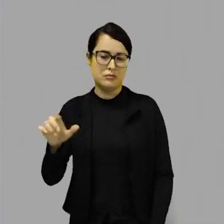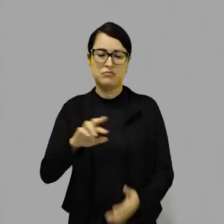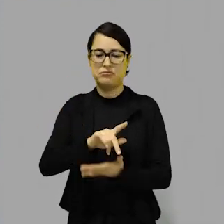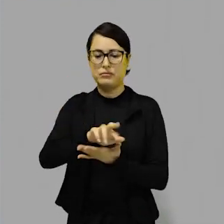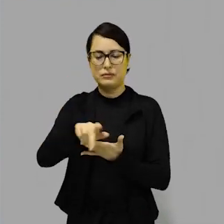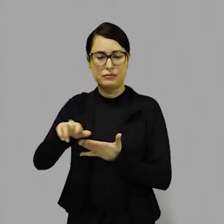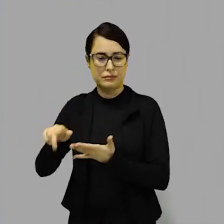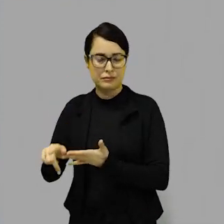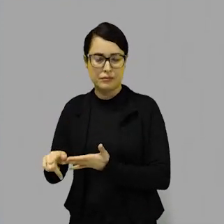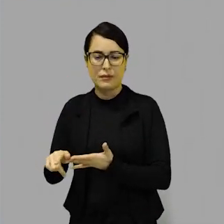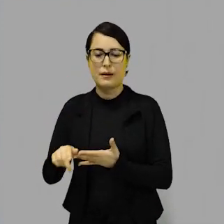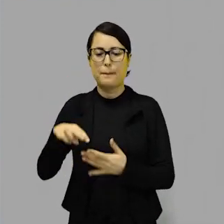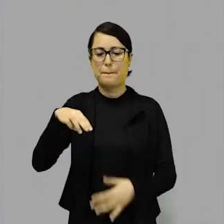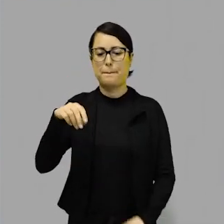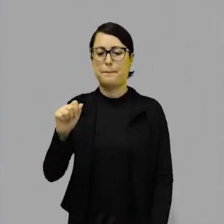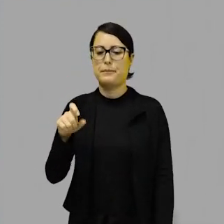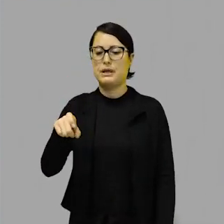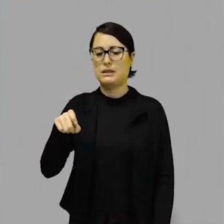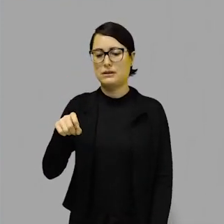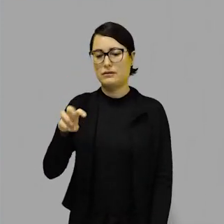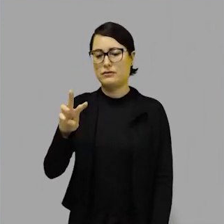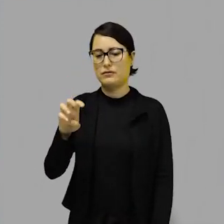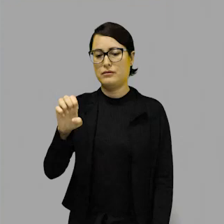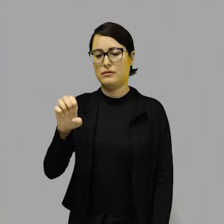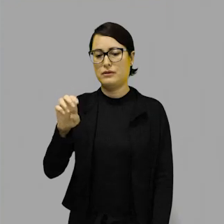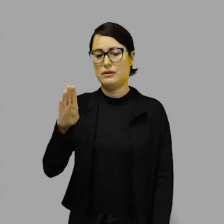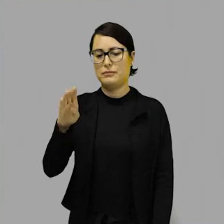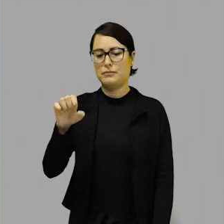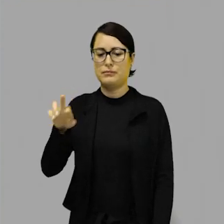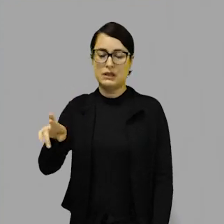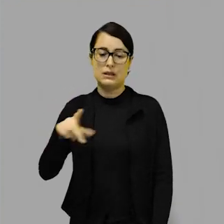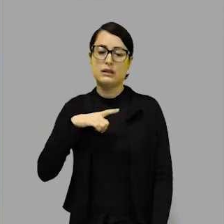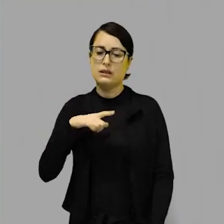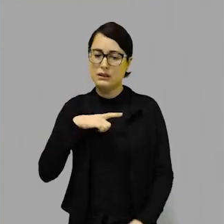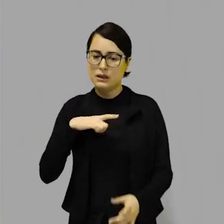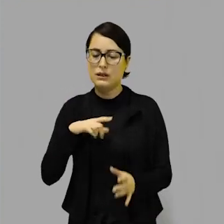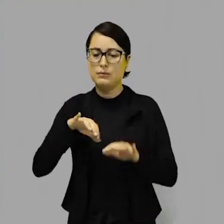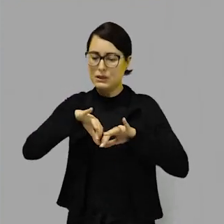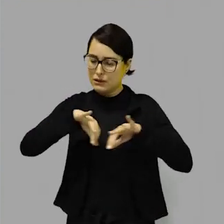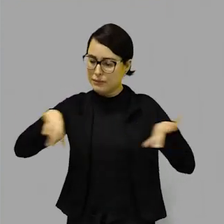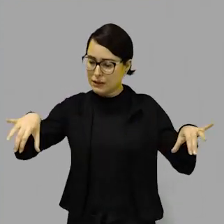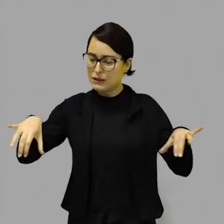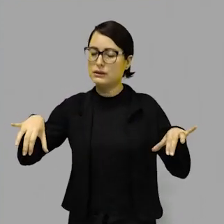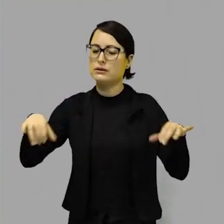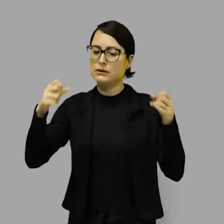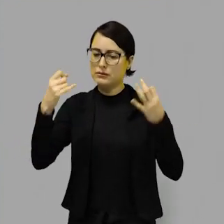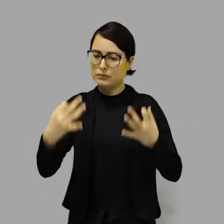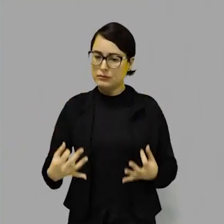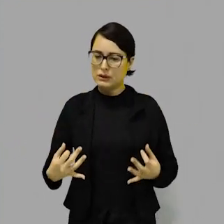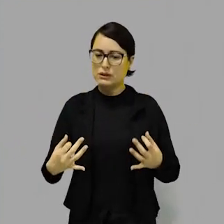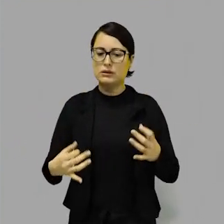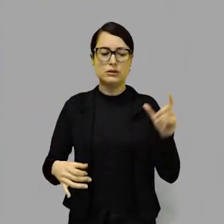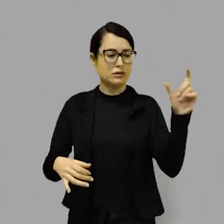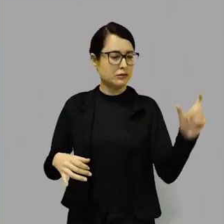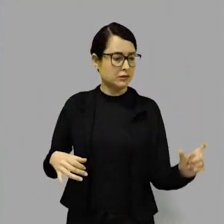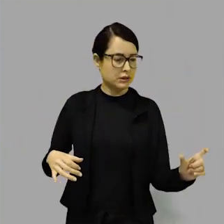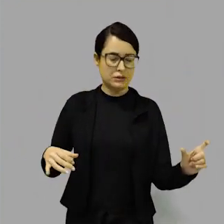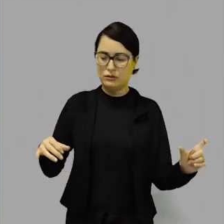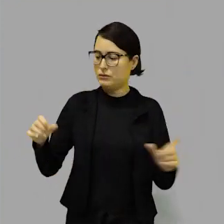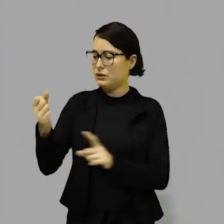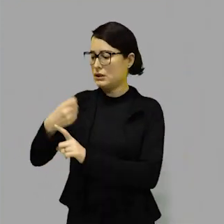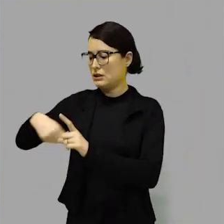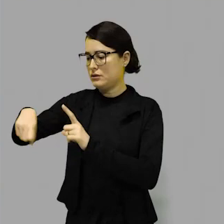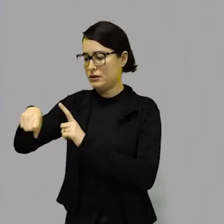são teorias que dizem que há uma dicotomia, uma separação entre o que é o indivíduo e o que